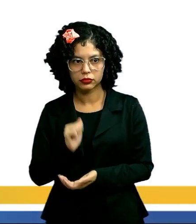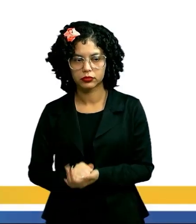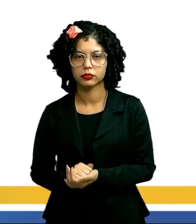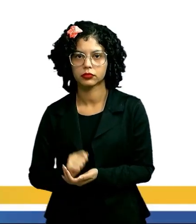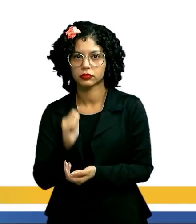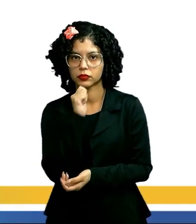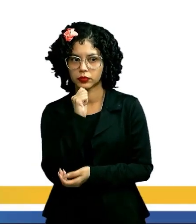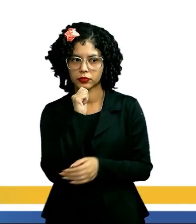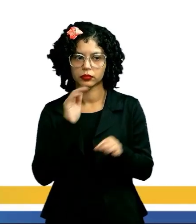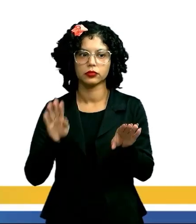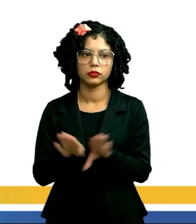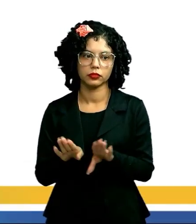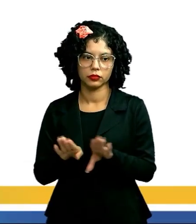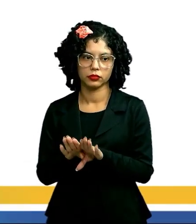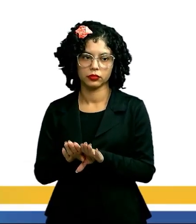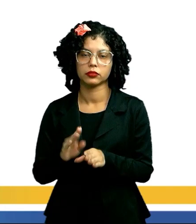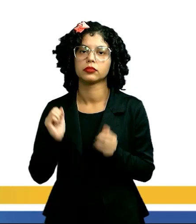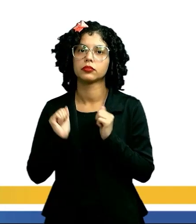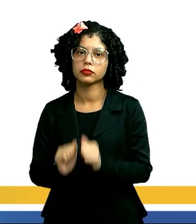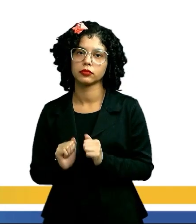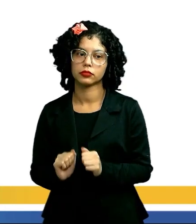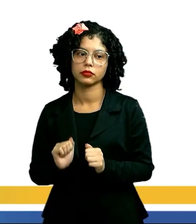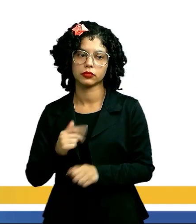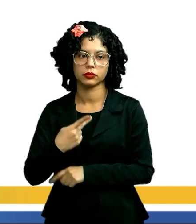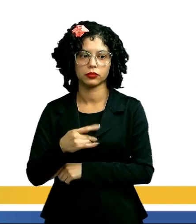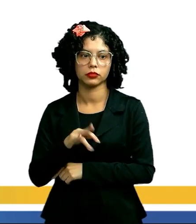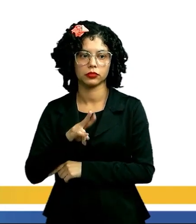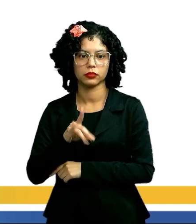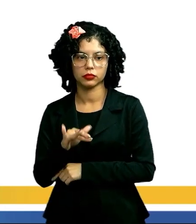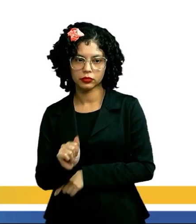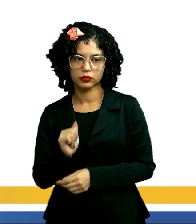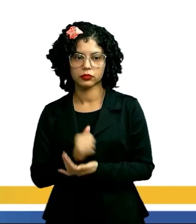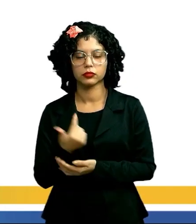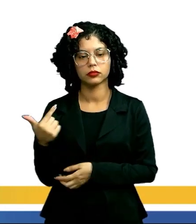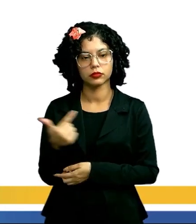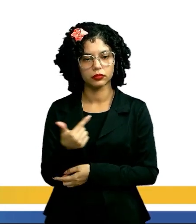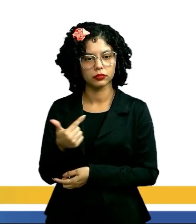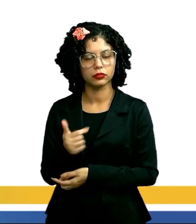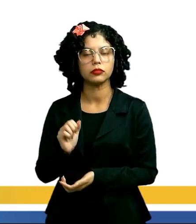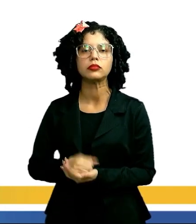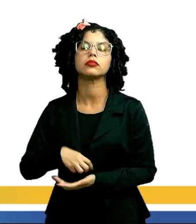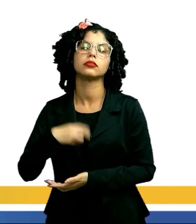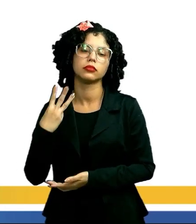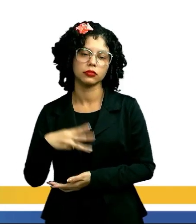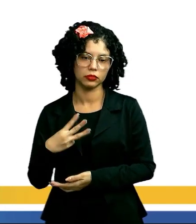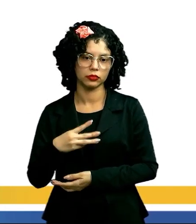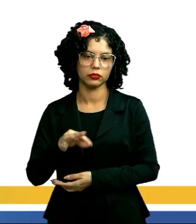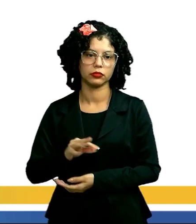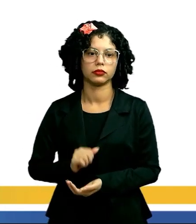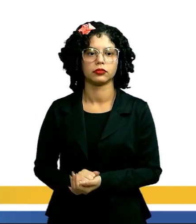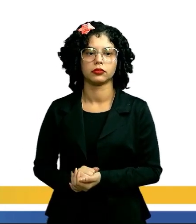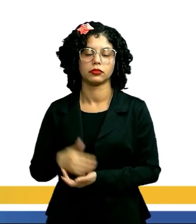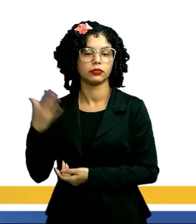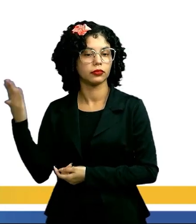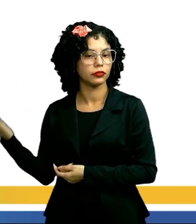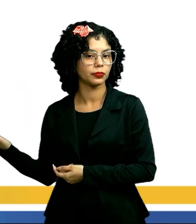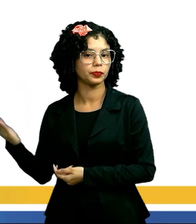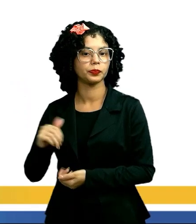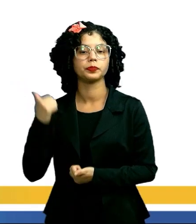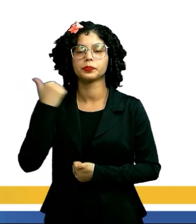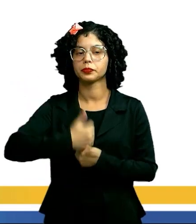só. Então as aminas, elas podem ser primárias, secundárias ou terciárias. Isso acontece quando